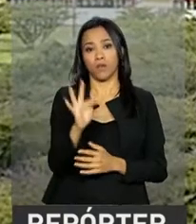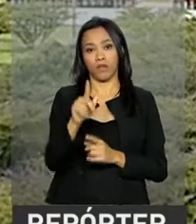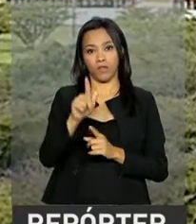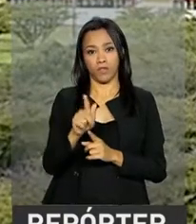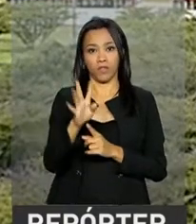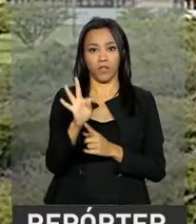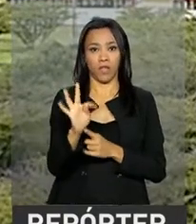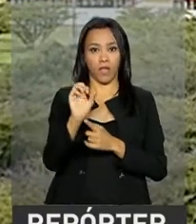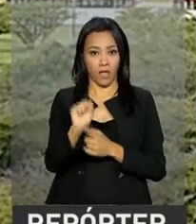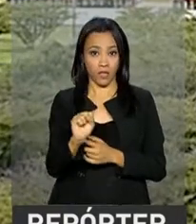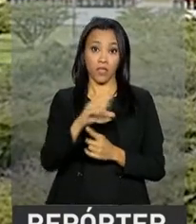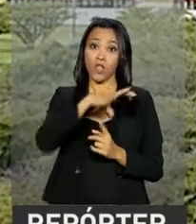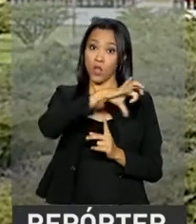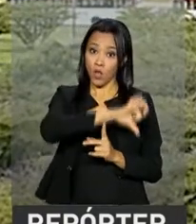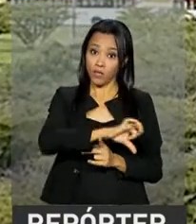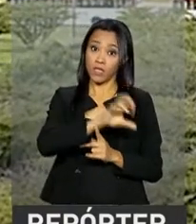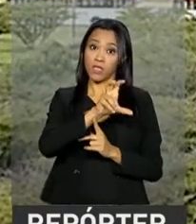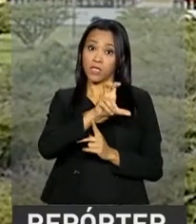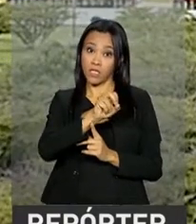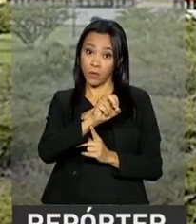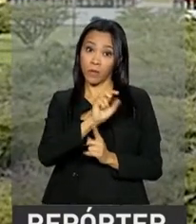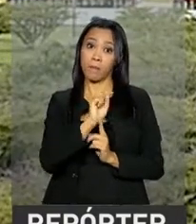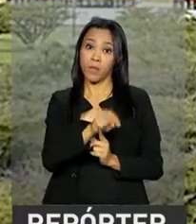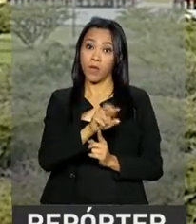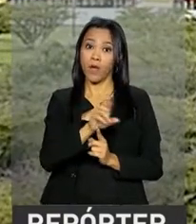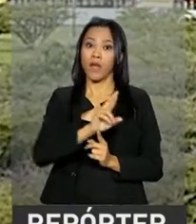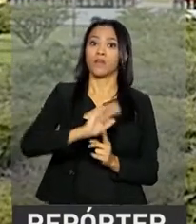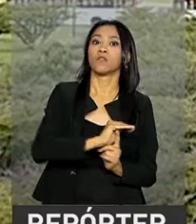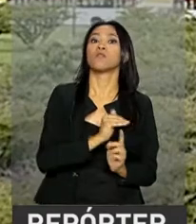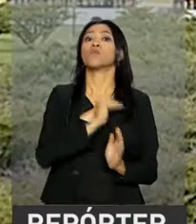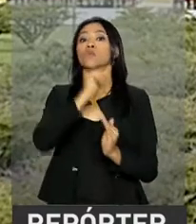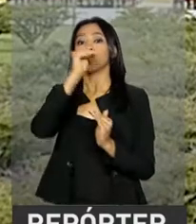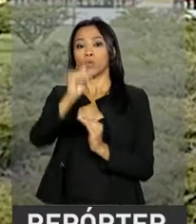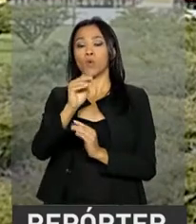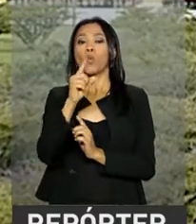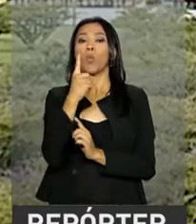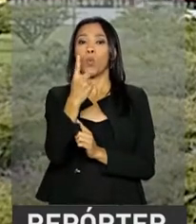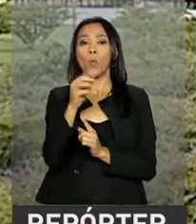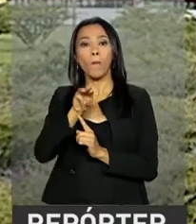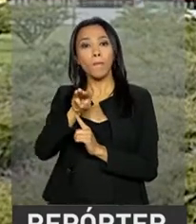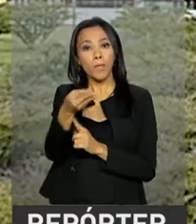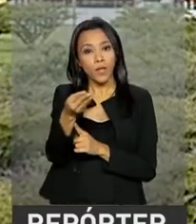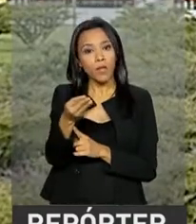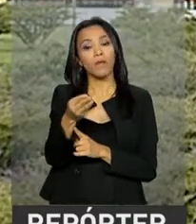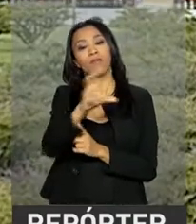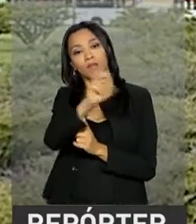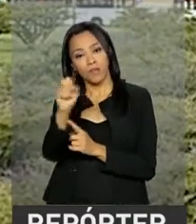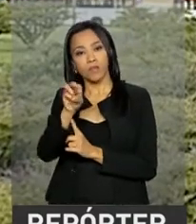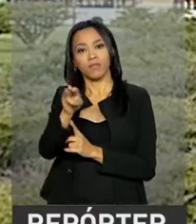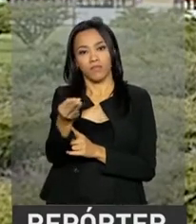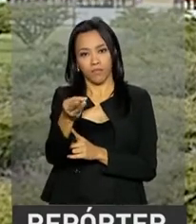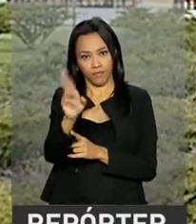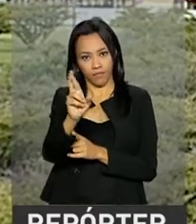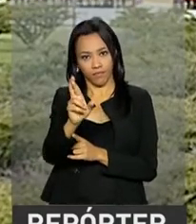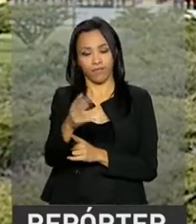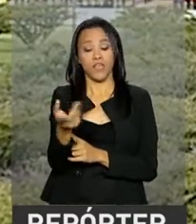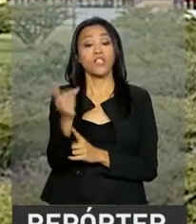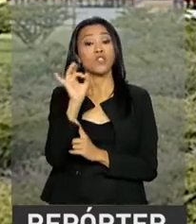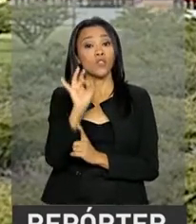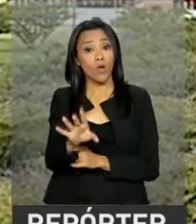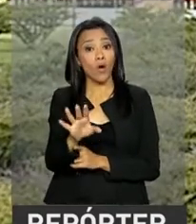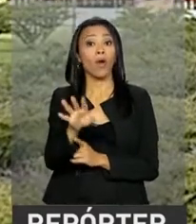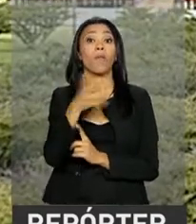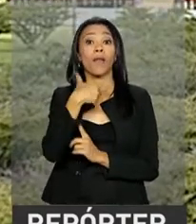passou de 950 mil reais para um milhão e meio de reais e é só válido para